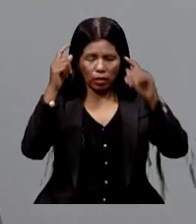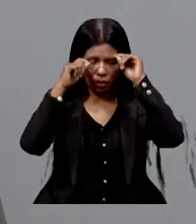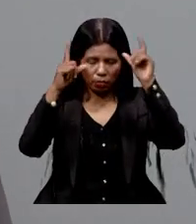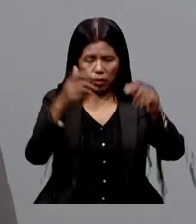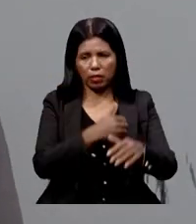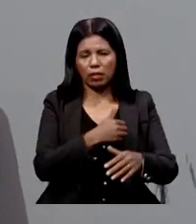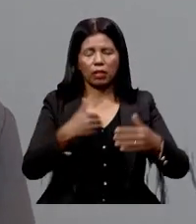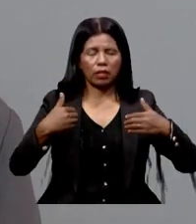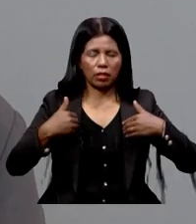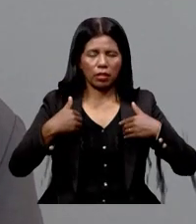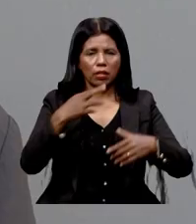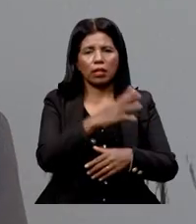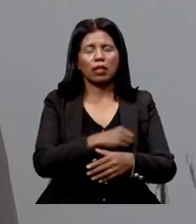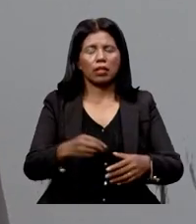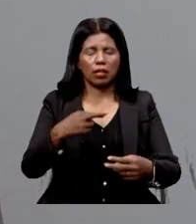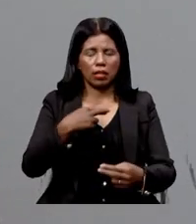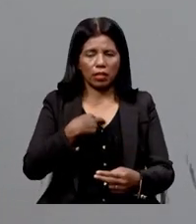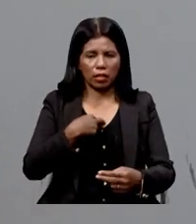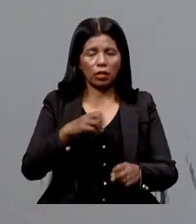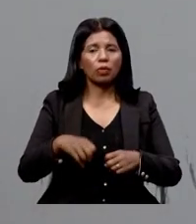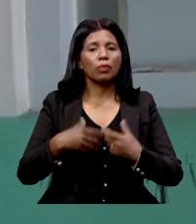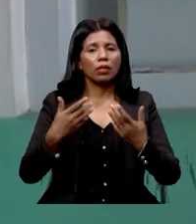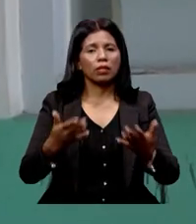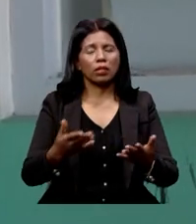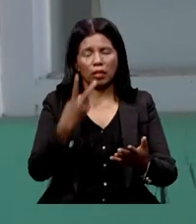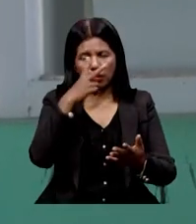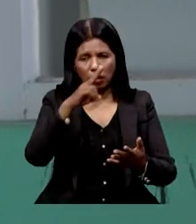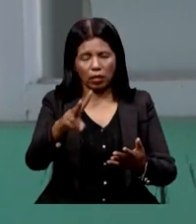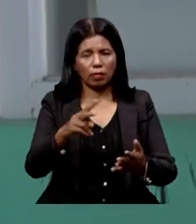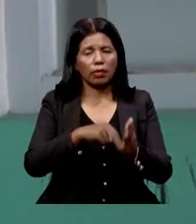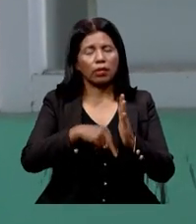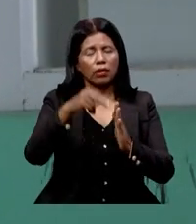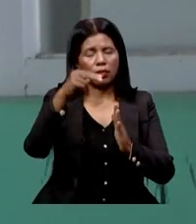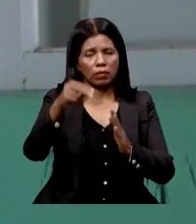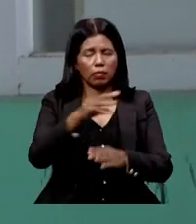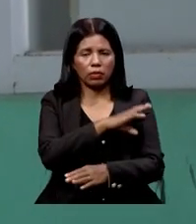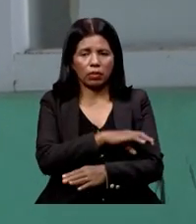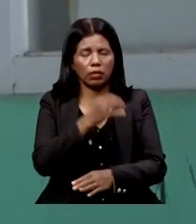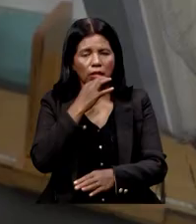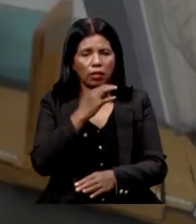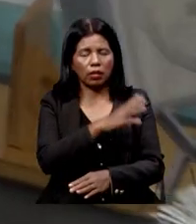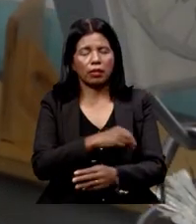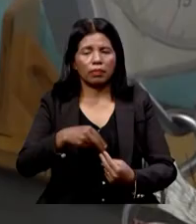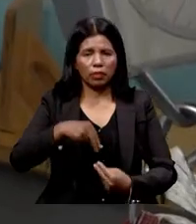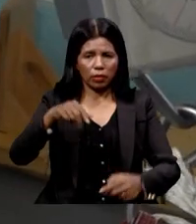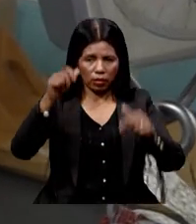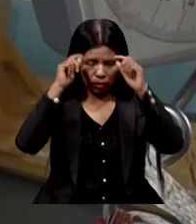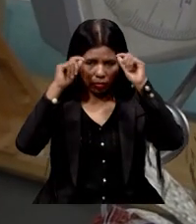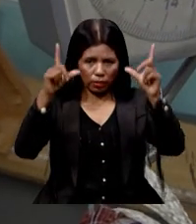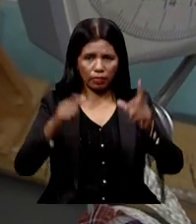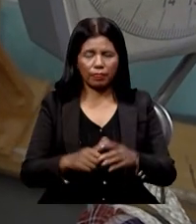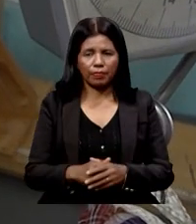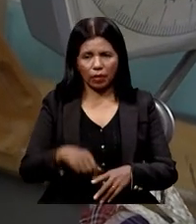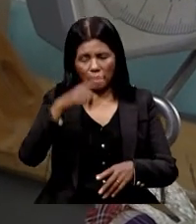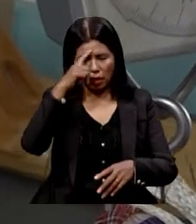deu iha metodologia rasi com a ba o insa atual survey ba número insegurança iha no malnutrição iha Timor-Leste. Também